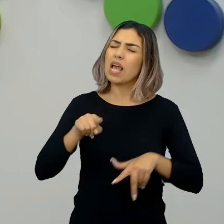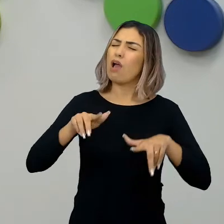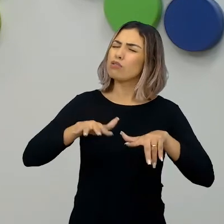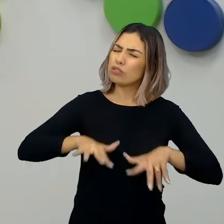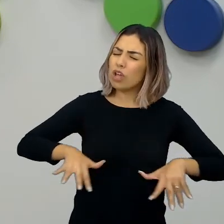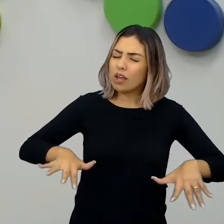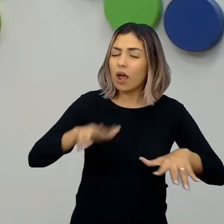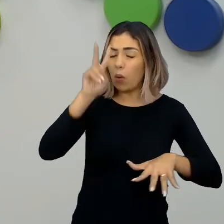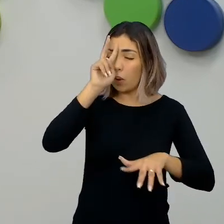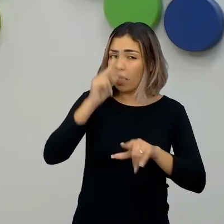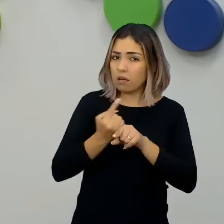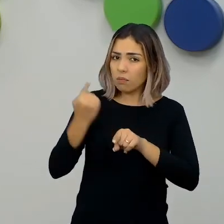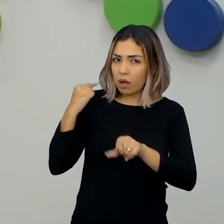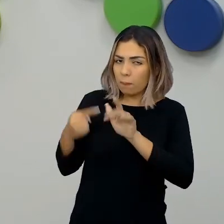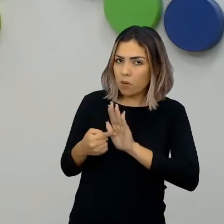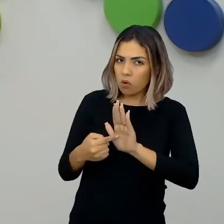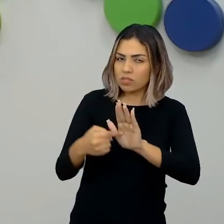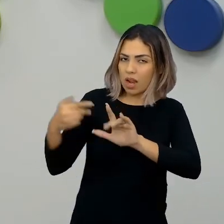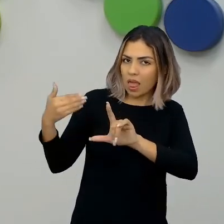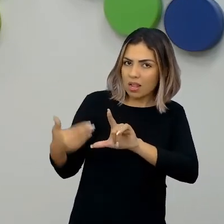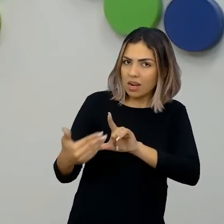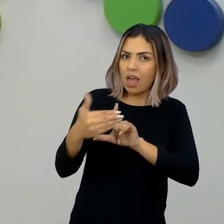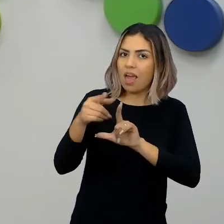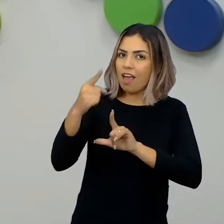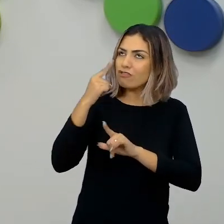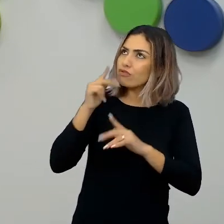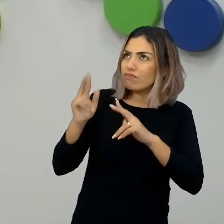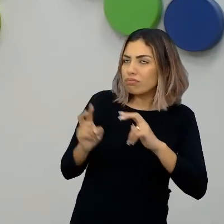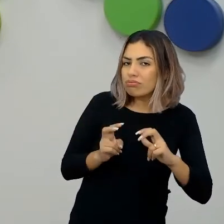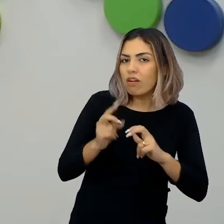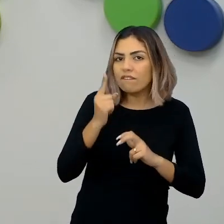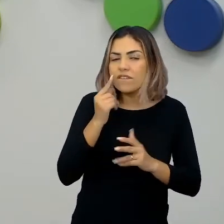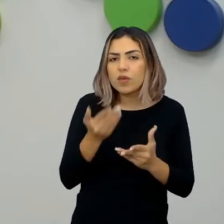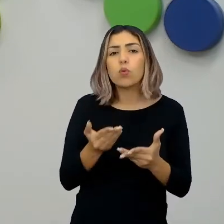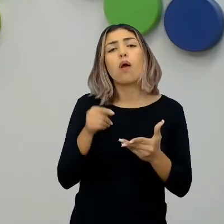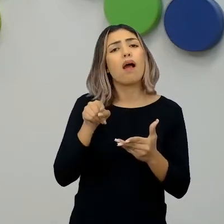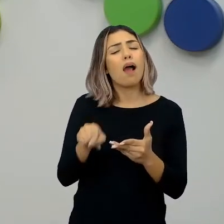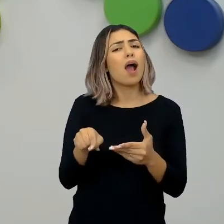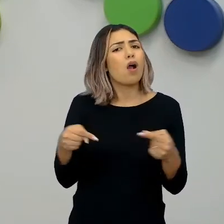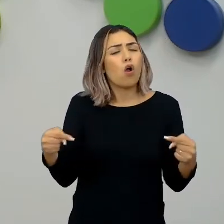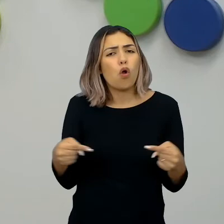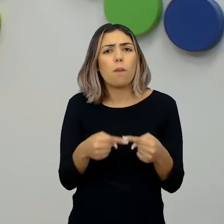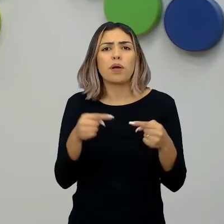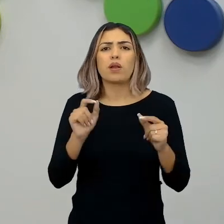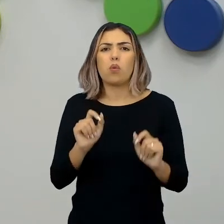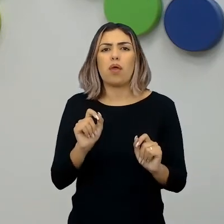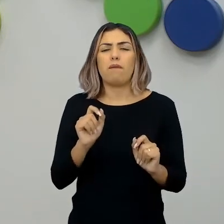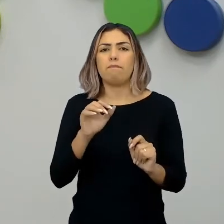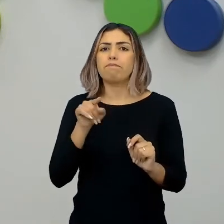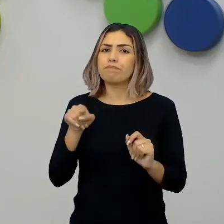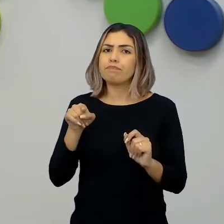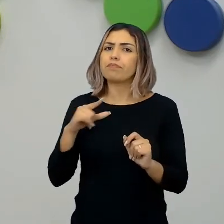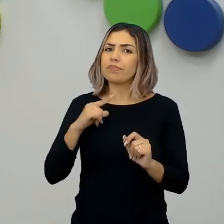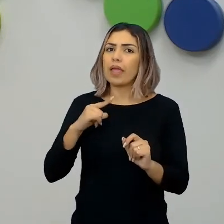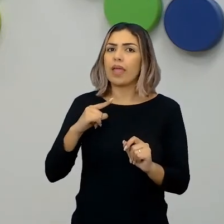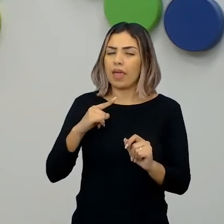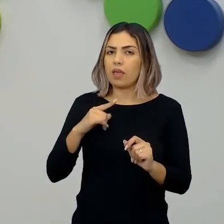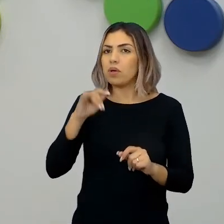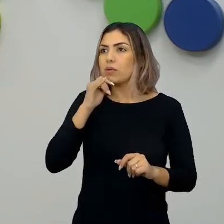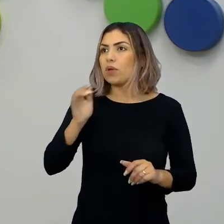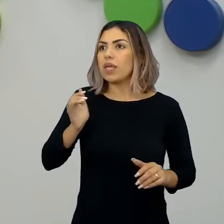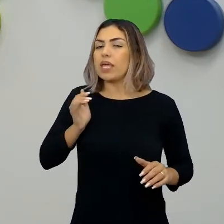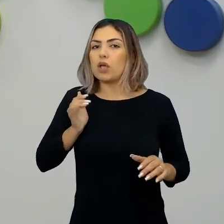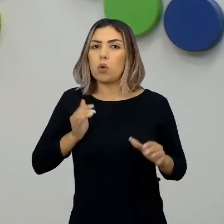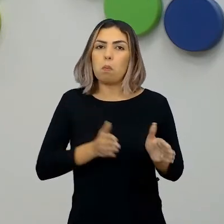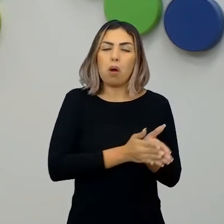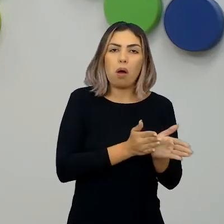passei no slide aí para vocês observarem, que tem uma relação muito íntima entre classe social e racismo. É